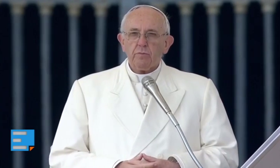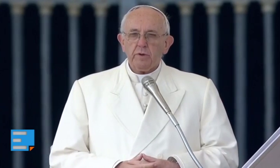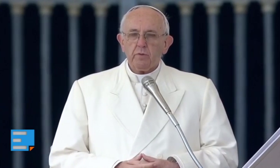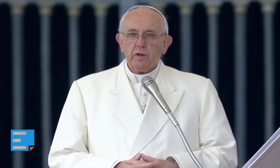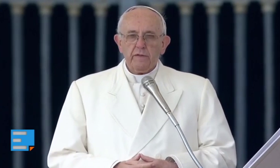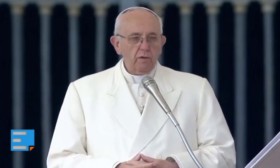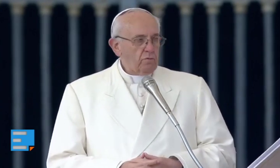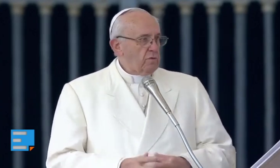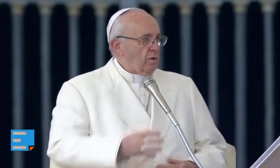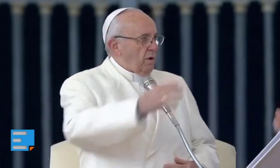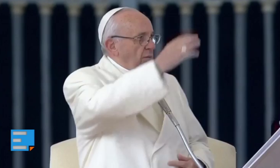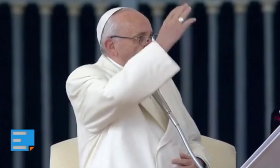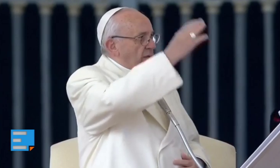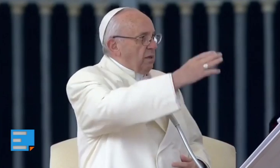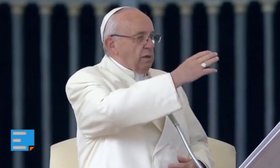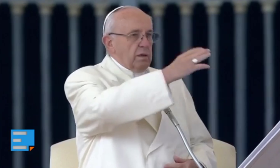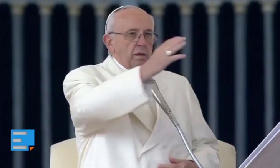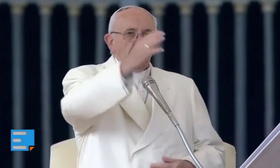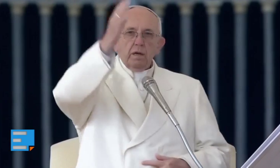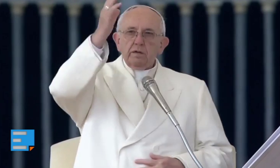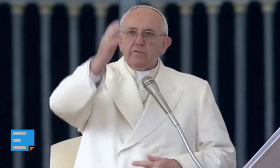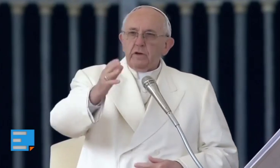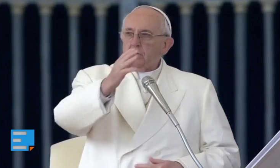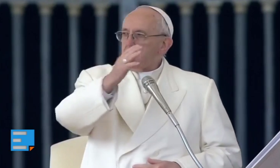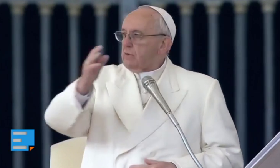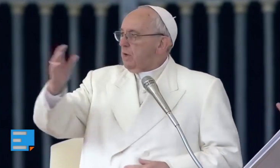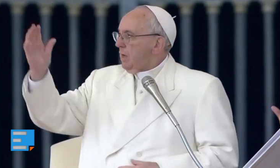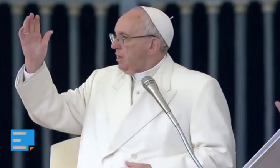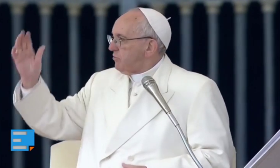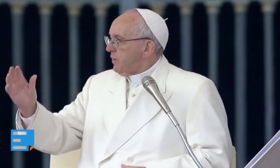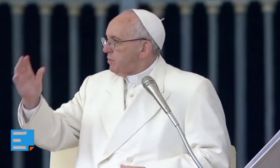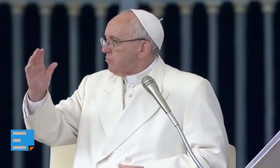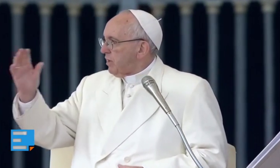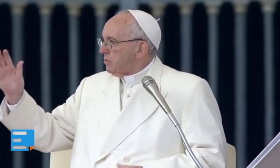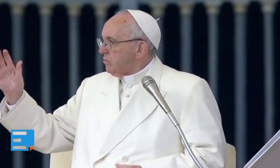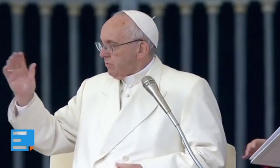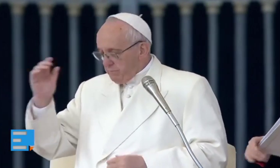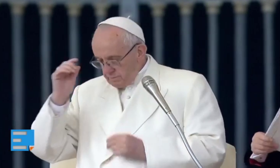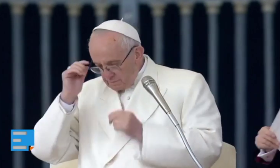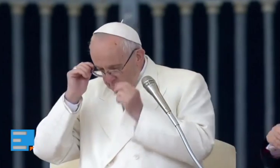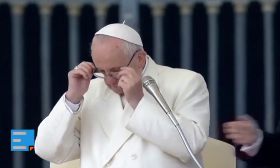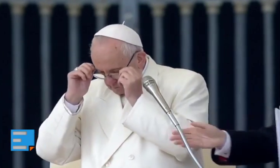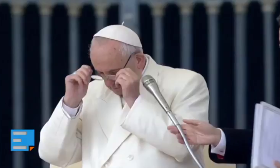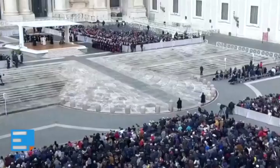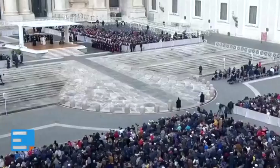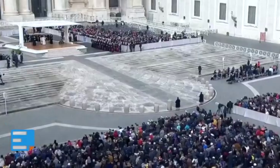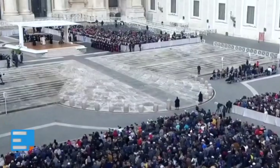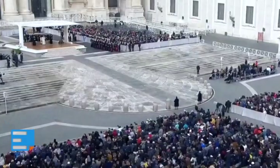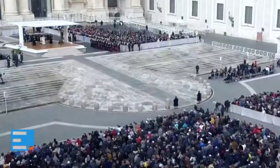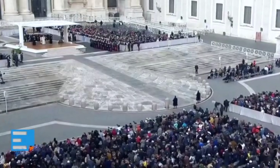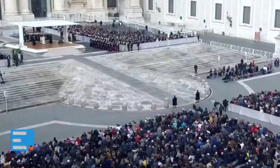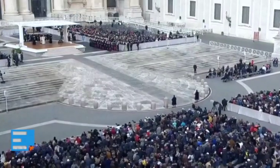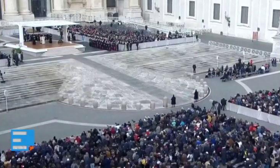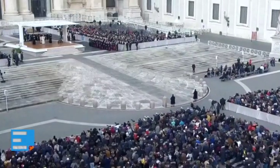Benedicat vos omnipotens Deus, Pater, et Filius, et Spiritus Sanctus. Amém.